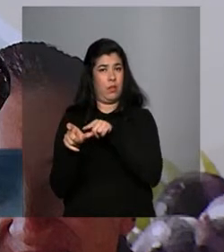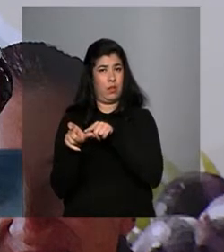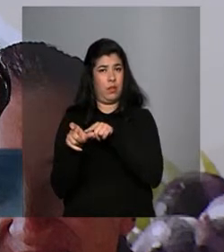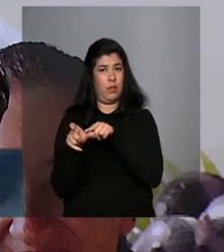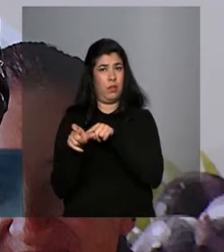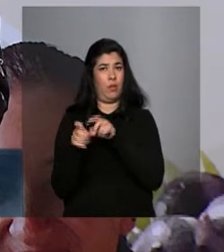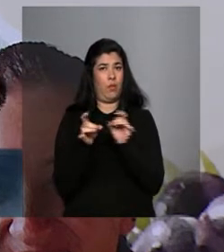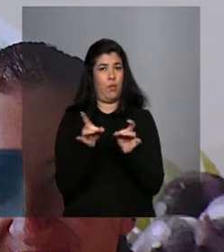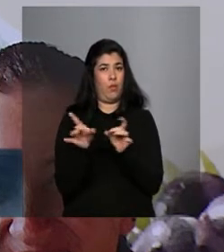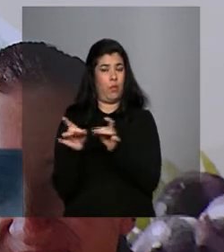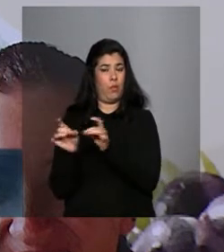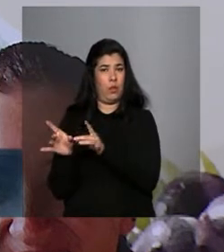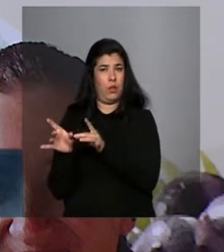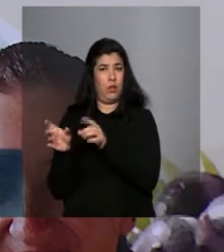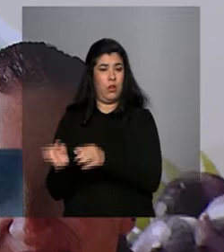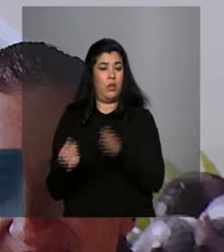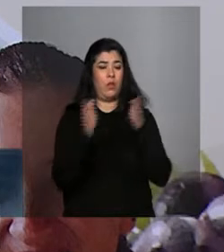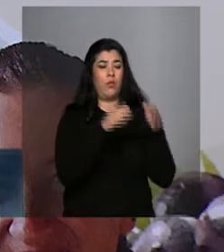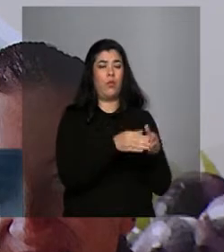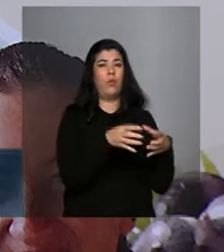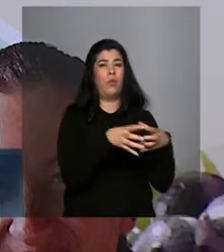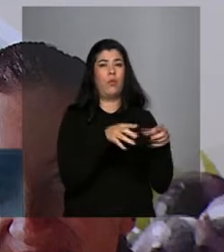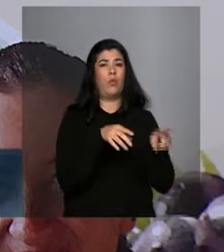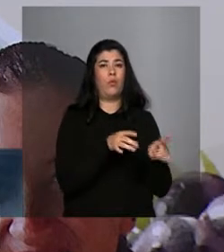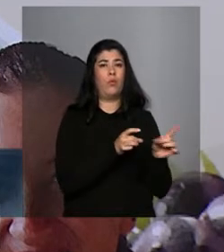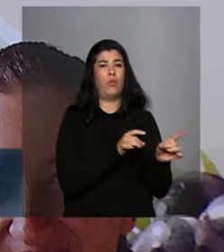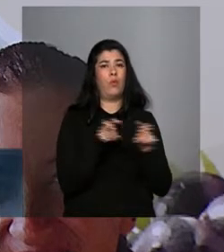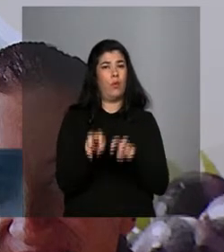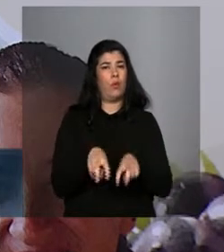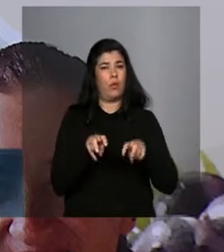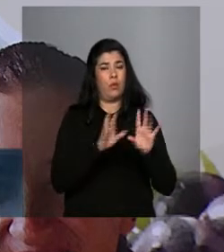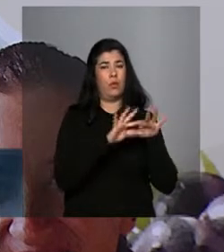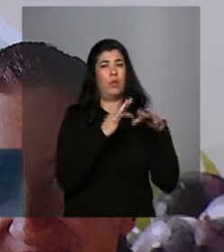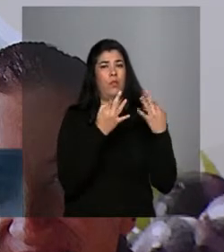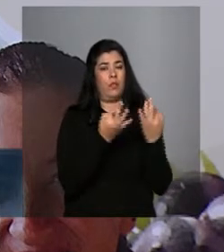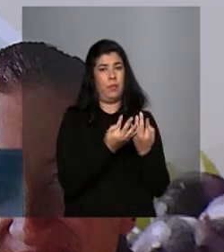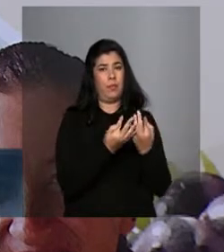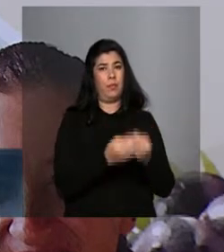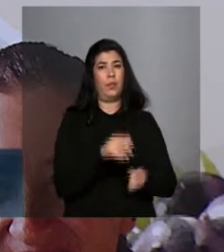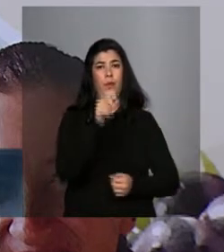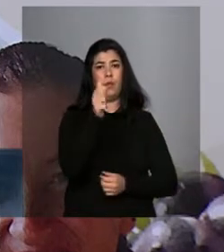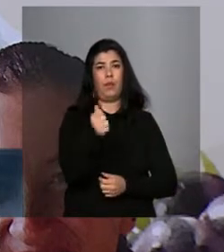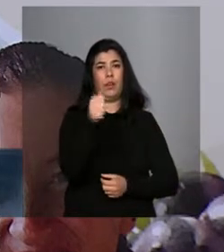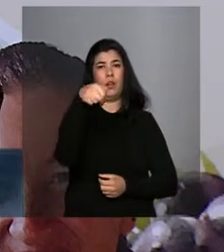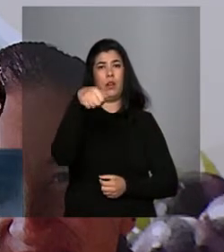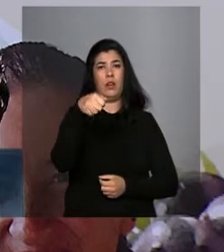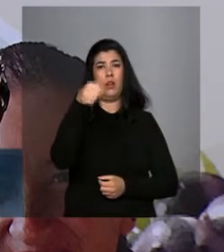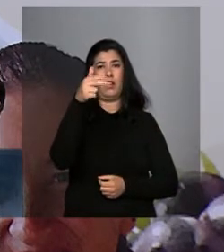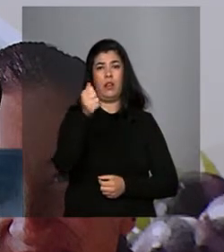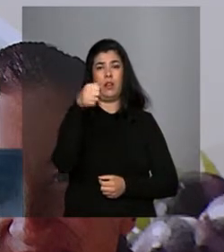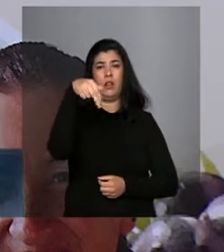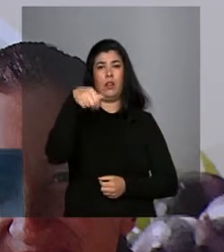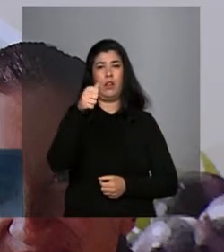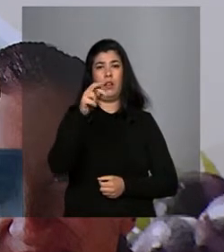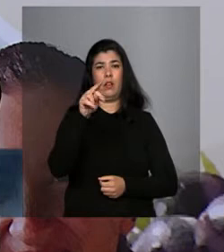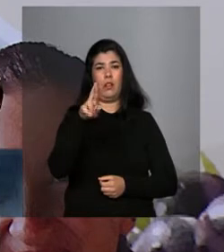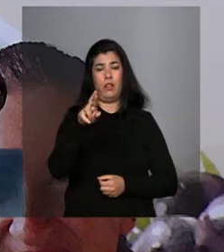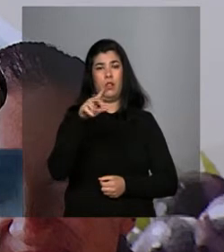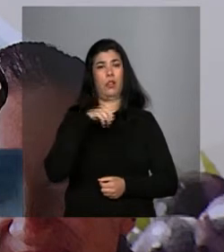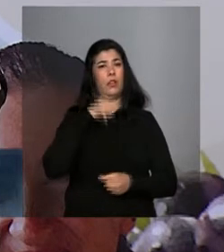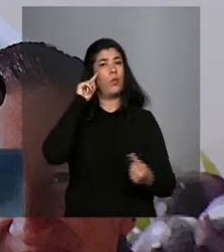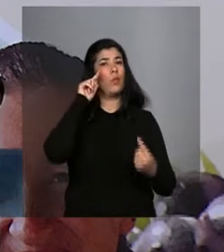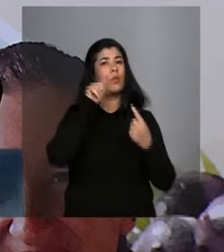agricultura comercial, de outro lado, a agricultura familiar. A Anater, ela vai ter como